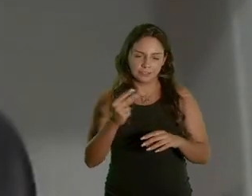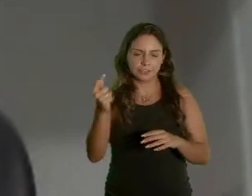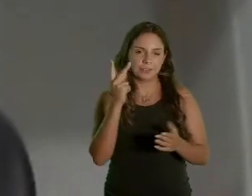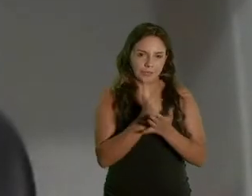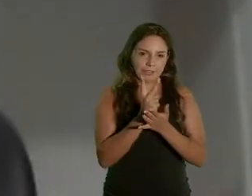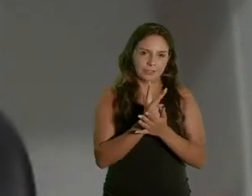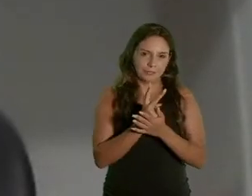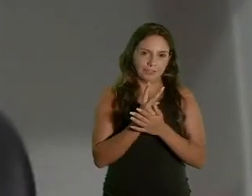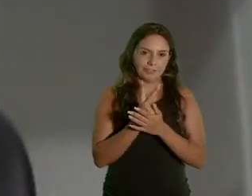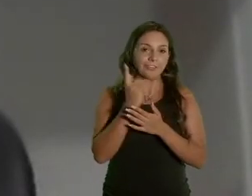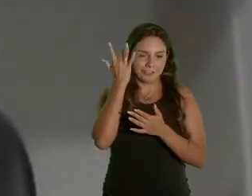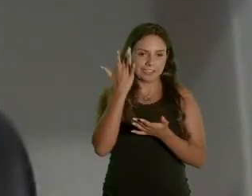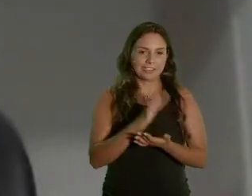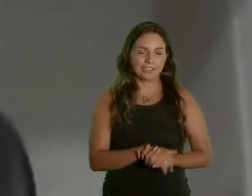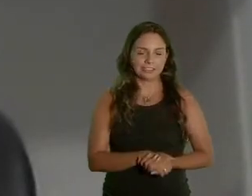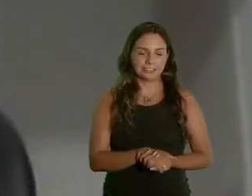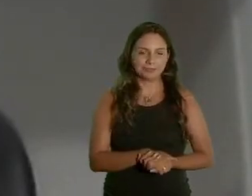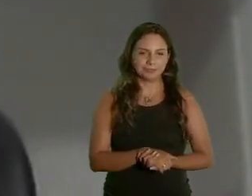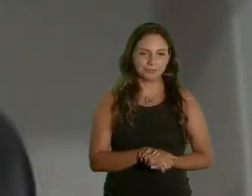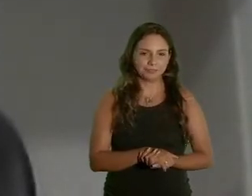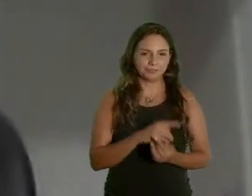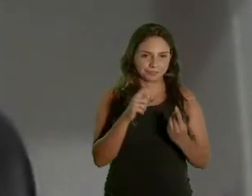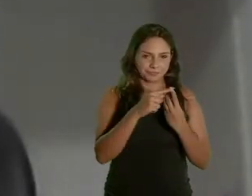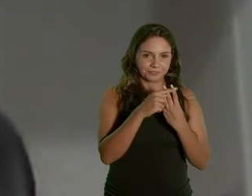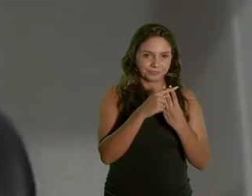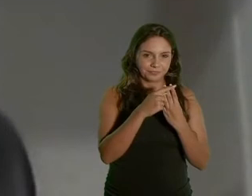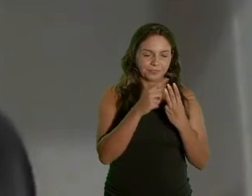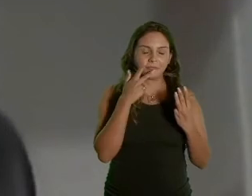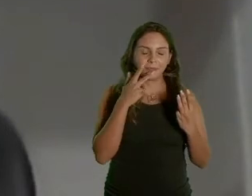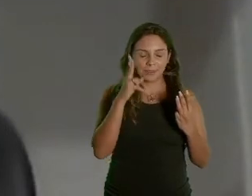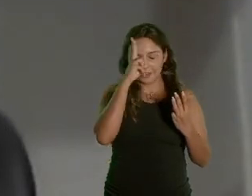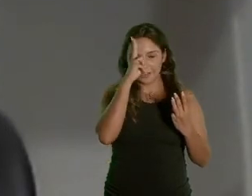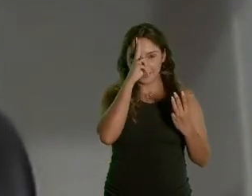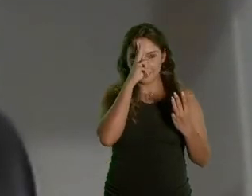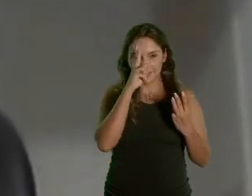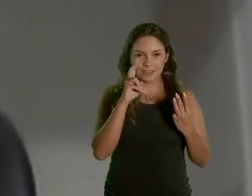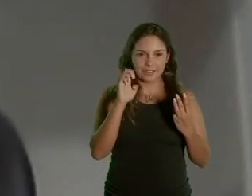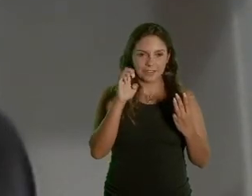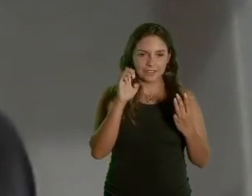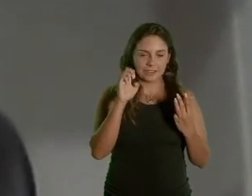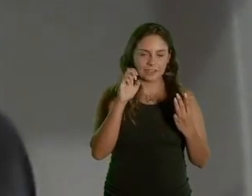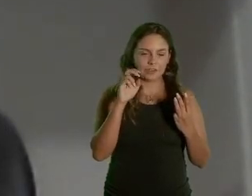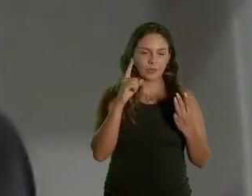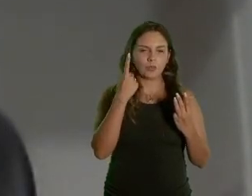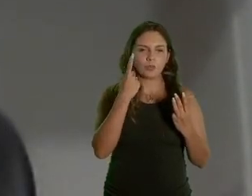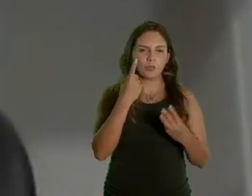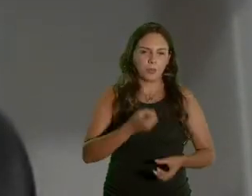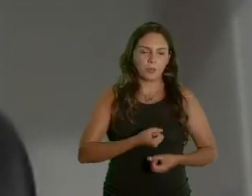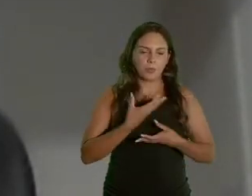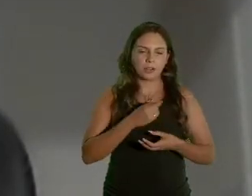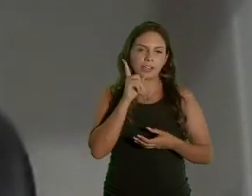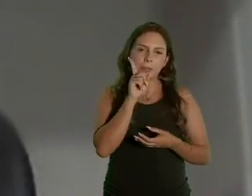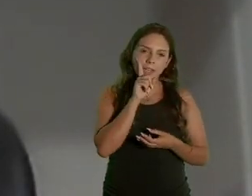mesma fluidez. Que maravilha. Pensei enquanto você falava, eu lembrei do Ezra Pound, o poeta americano, que disse,